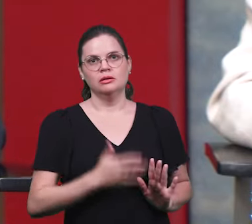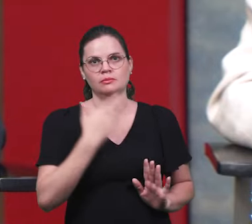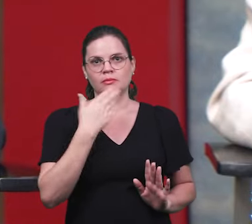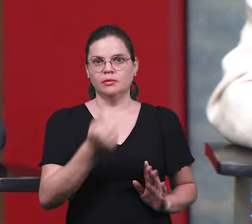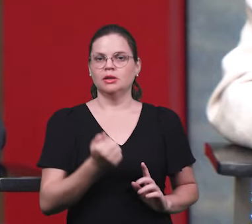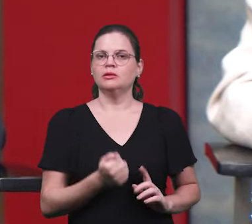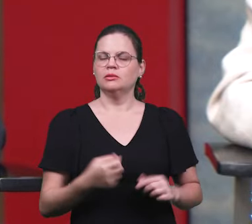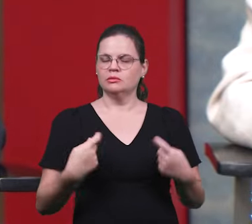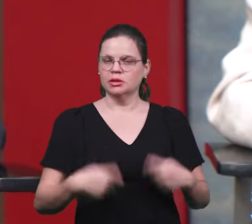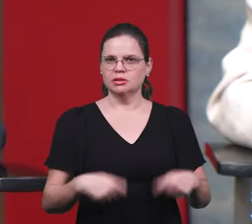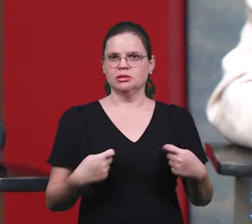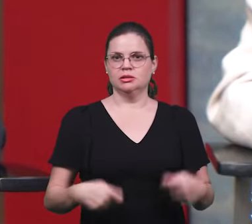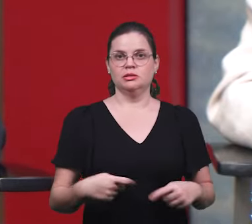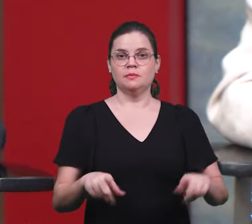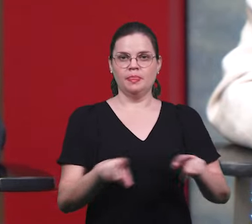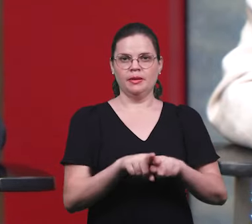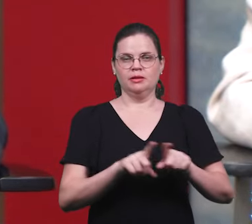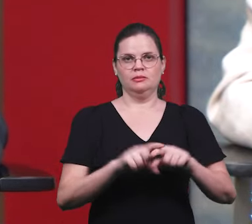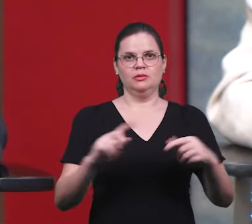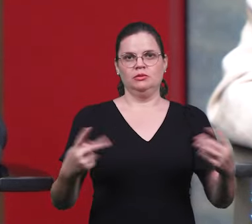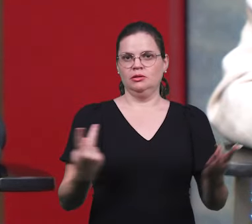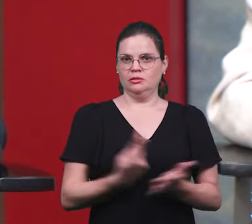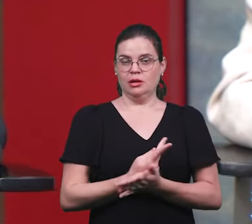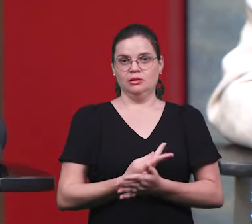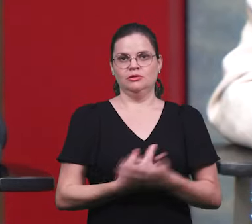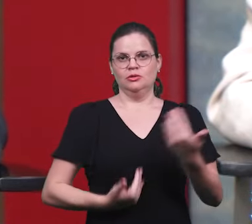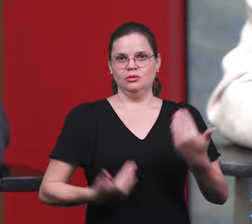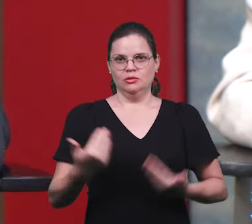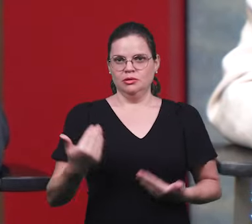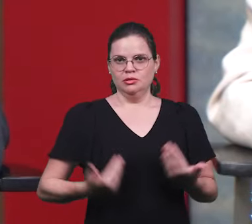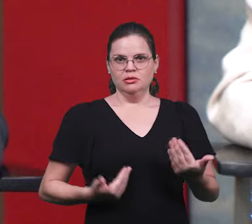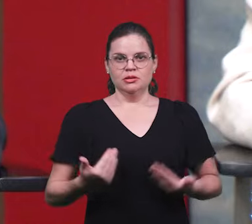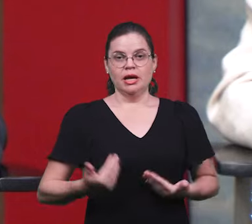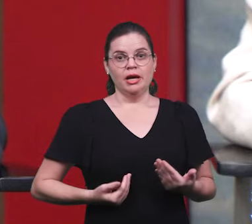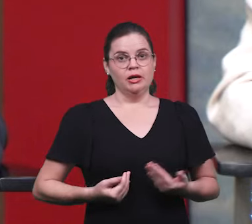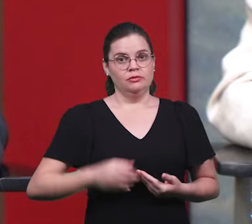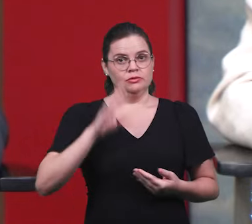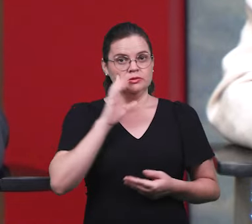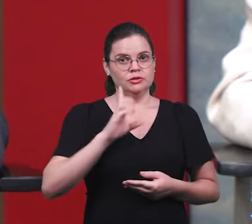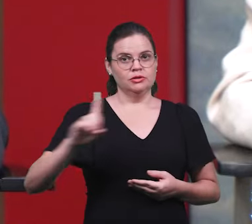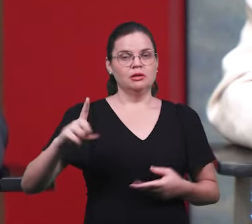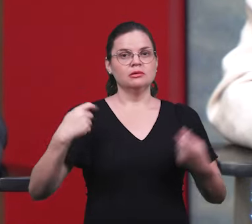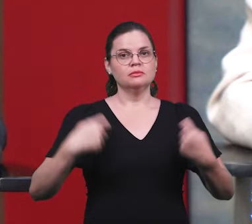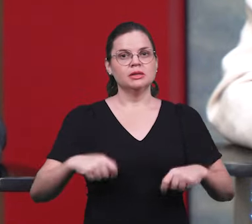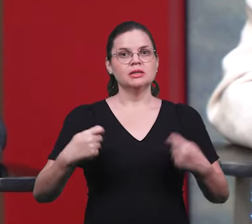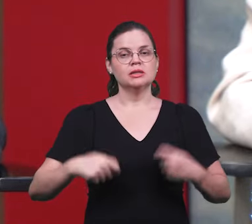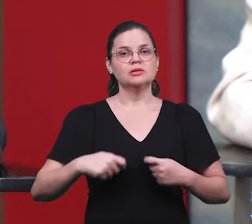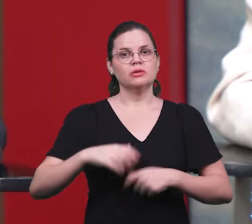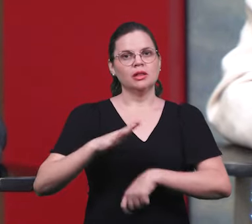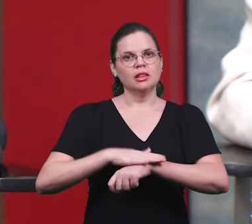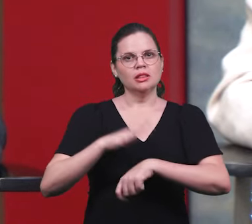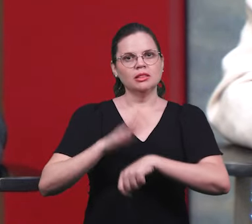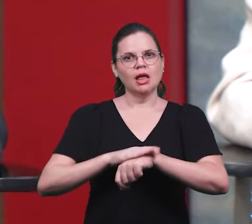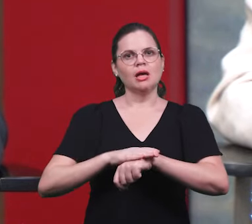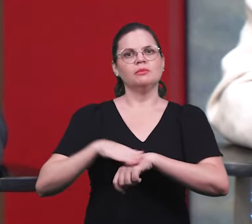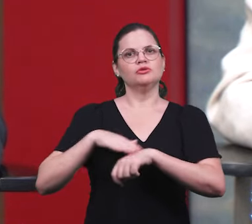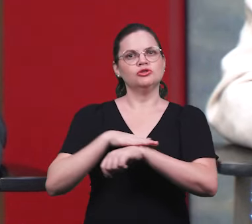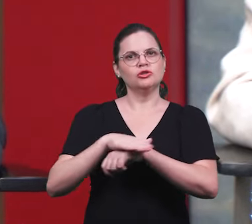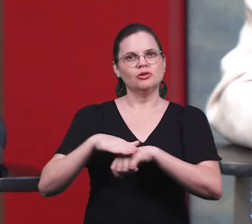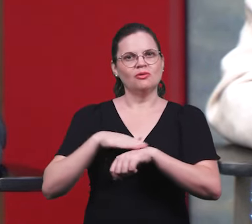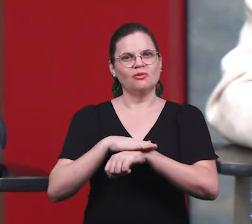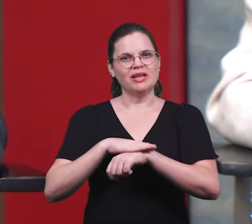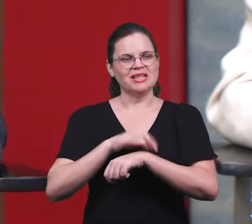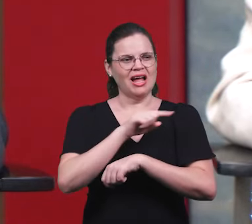ele tem de remir o tempo, perder tempo ouvindo gente que saiu do